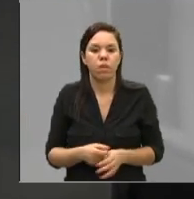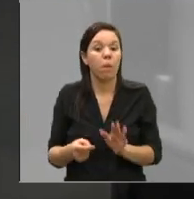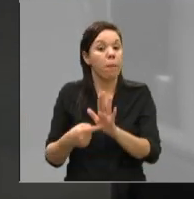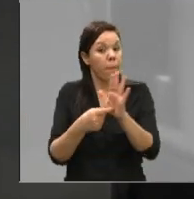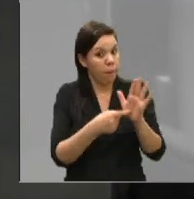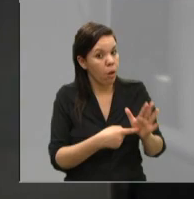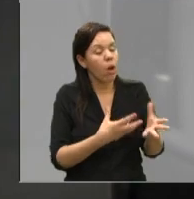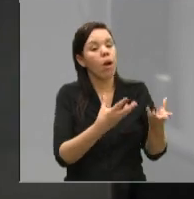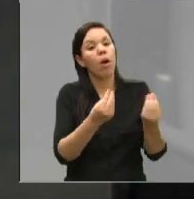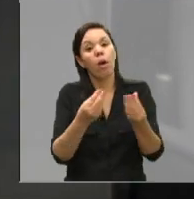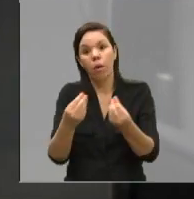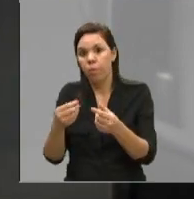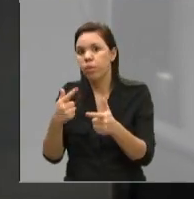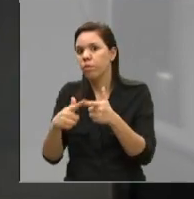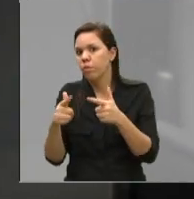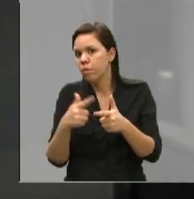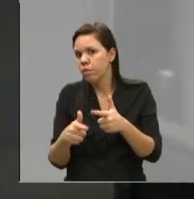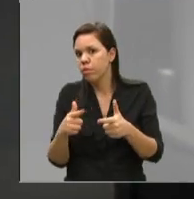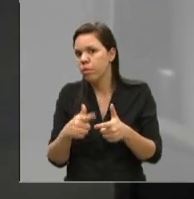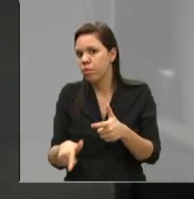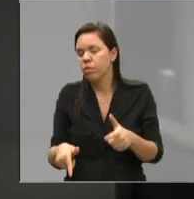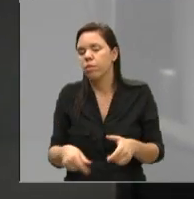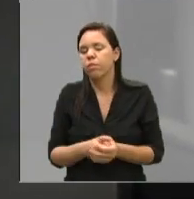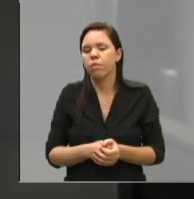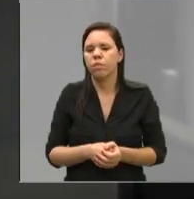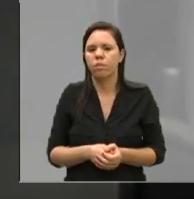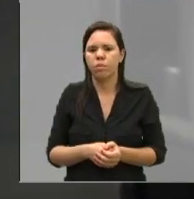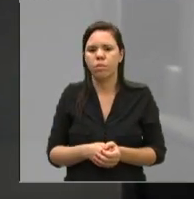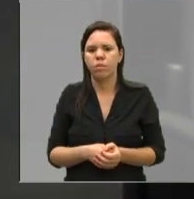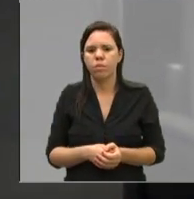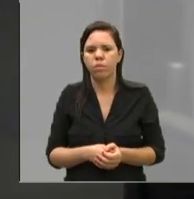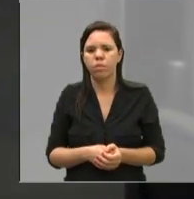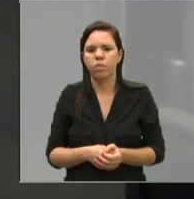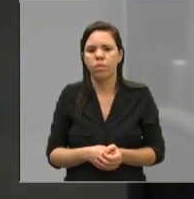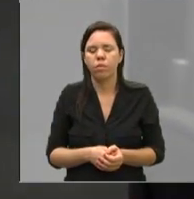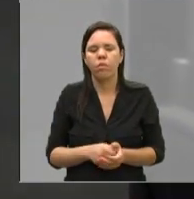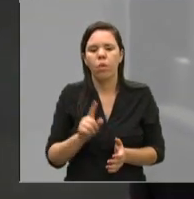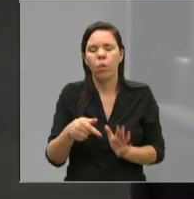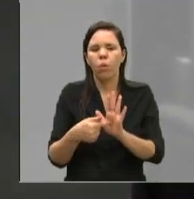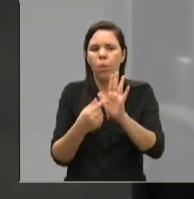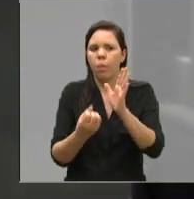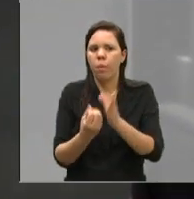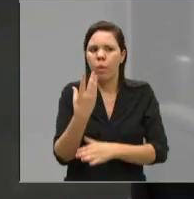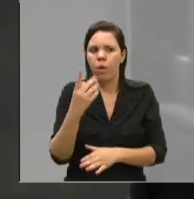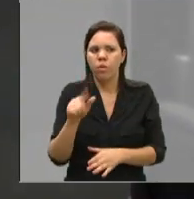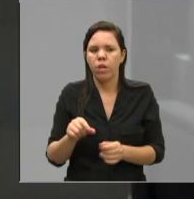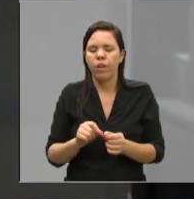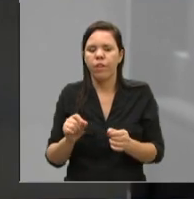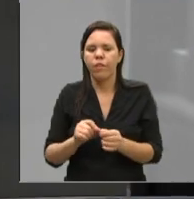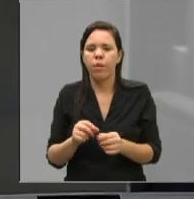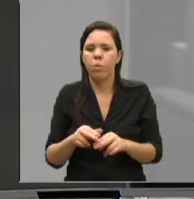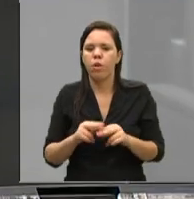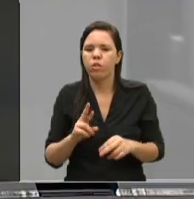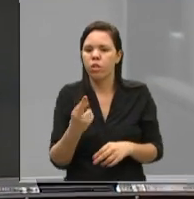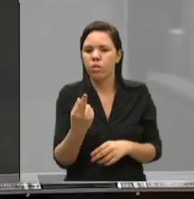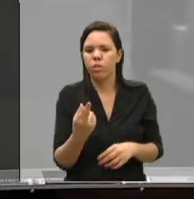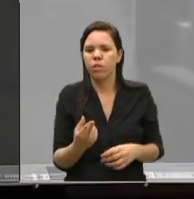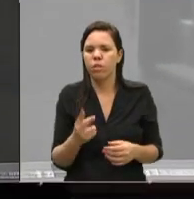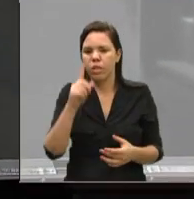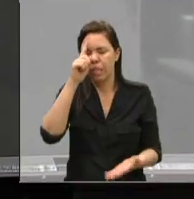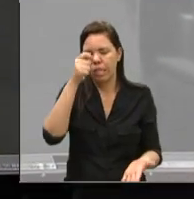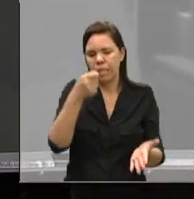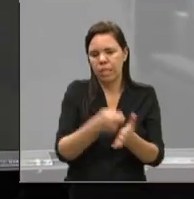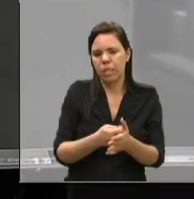muitas demandas, muitos problemas. Em grande medida, esses problemas que aparecem são o efeito de decisões,